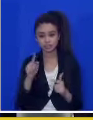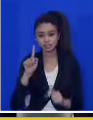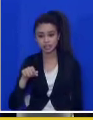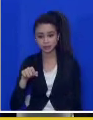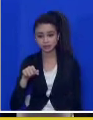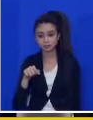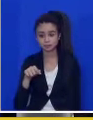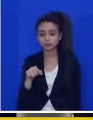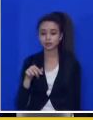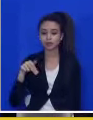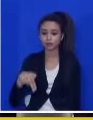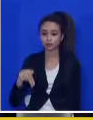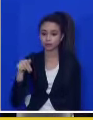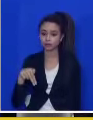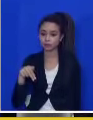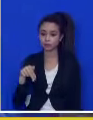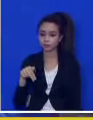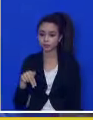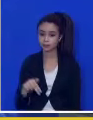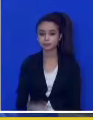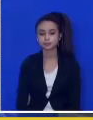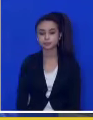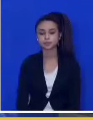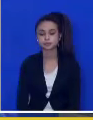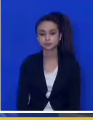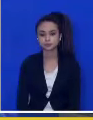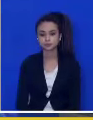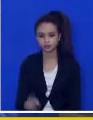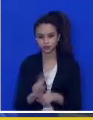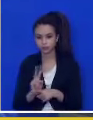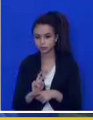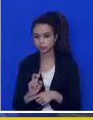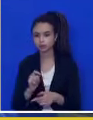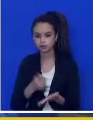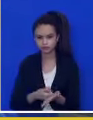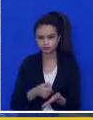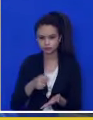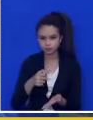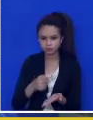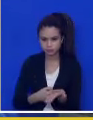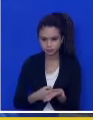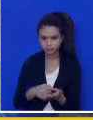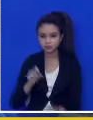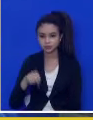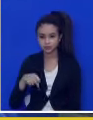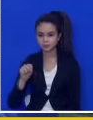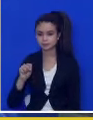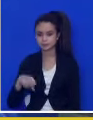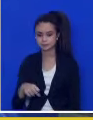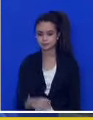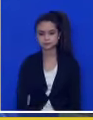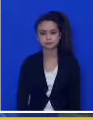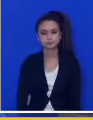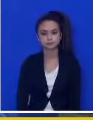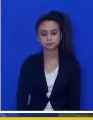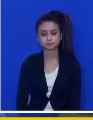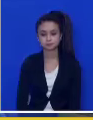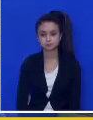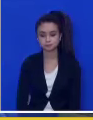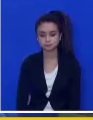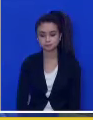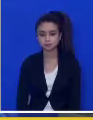confirmo. Sim, confirmo. Obrigado. E aí, hoje foi o seu dia de sorte? Logo após a apuração, todos os